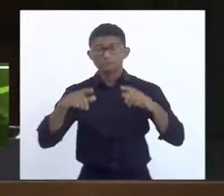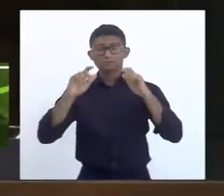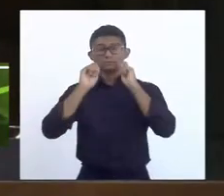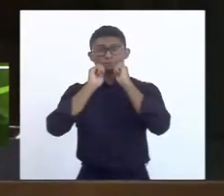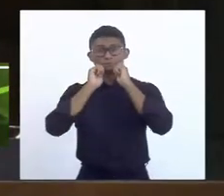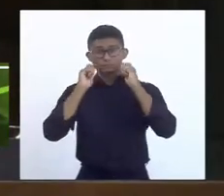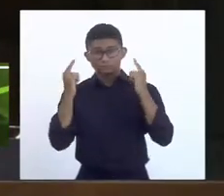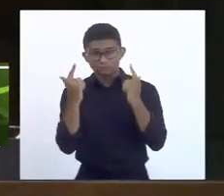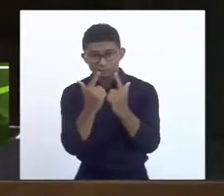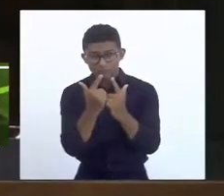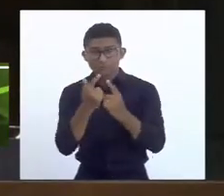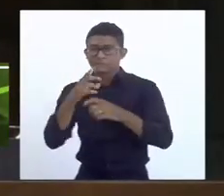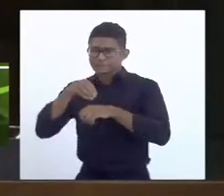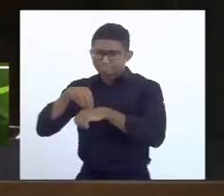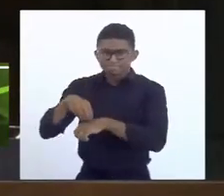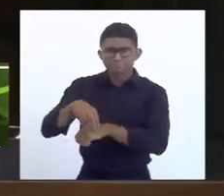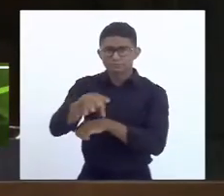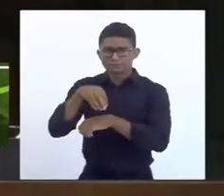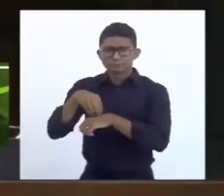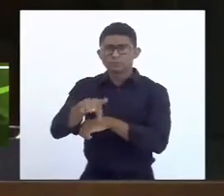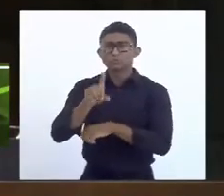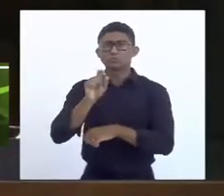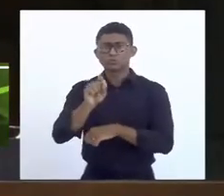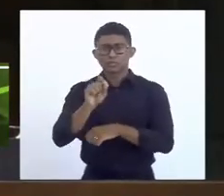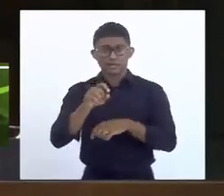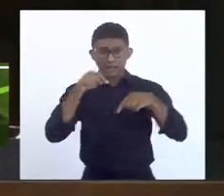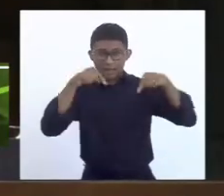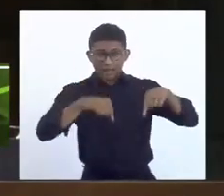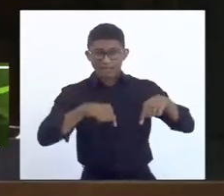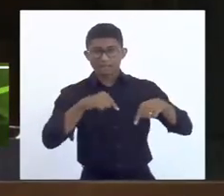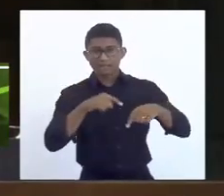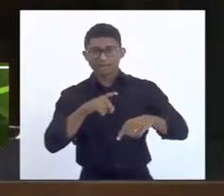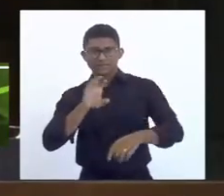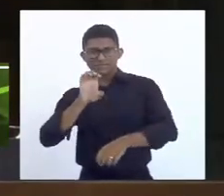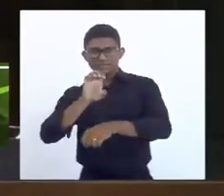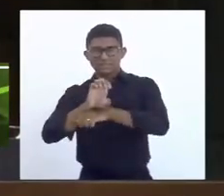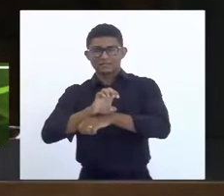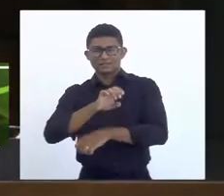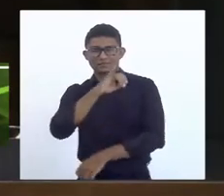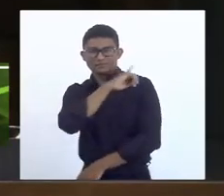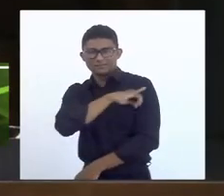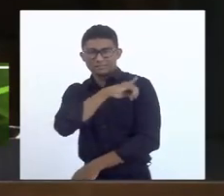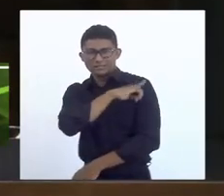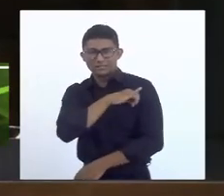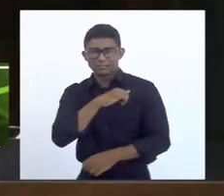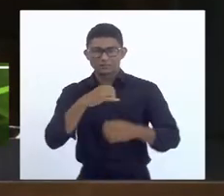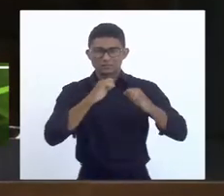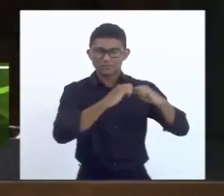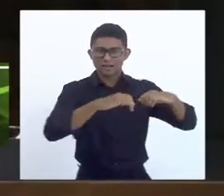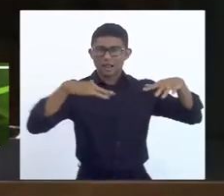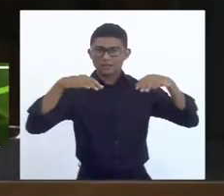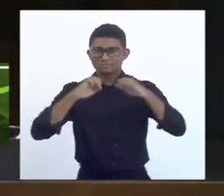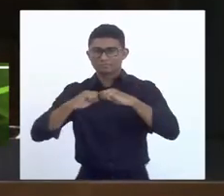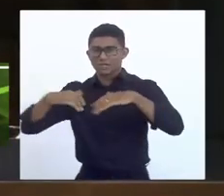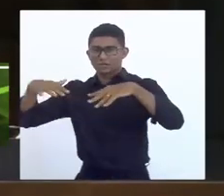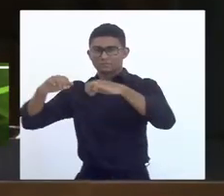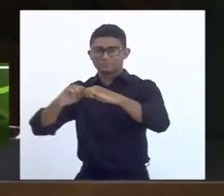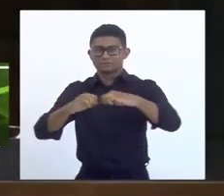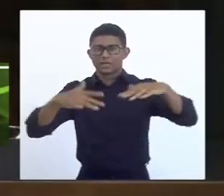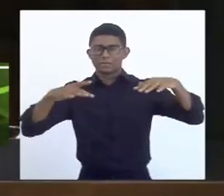para cada casa legislativa do Estado do Rio de Janeiro, cada Câmara de Vereadores do Estado do Rio de